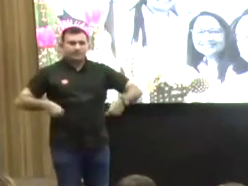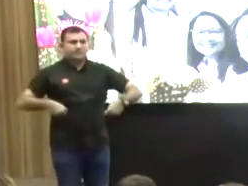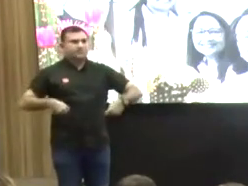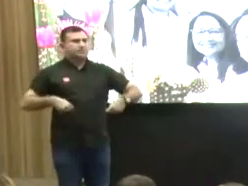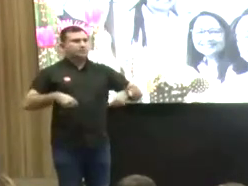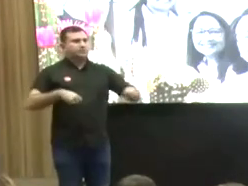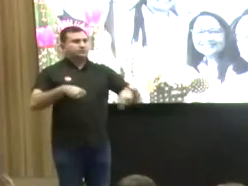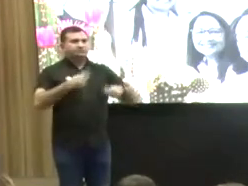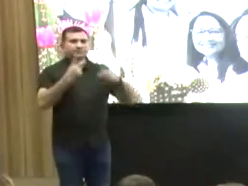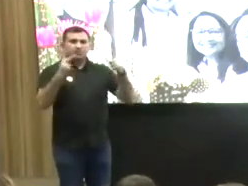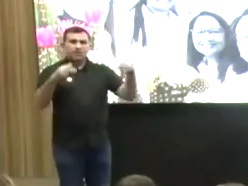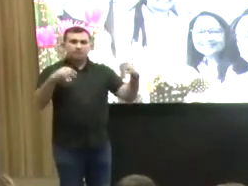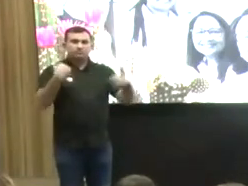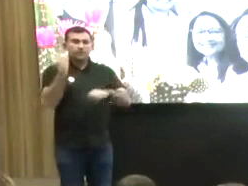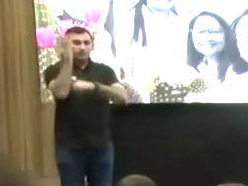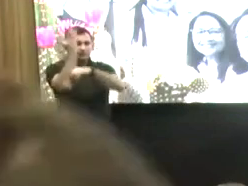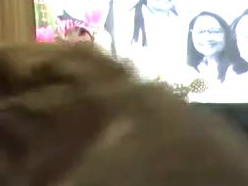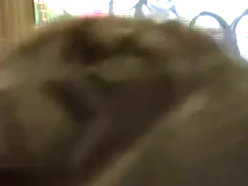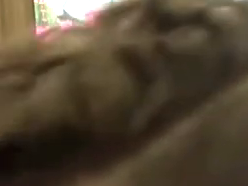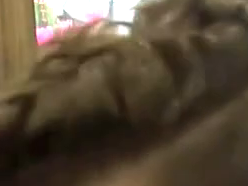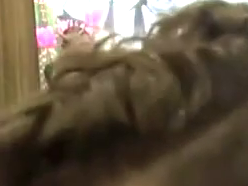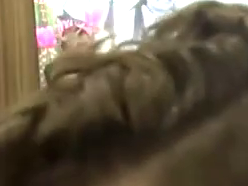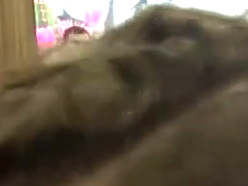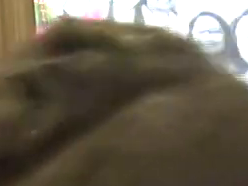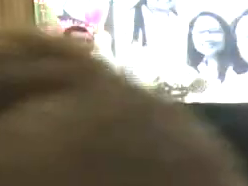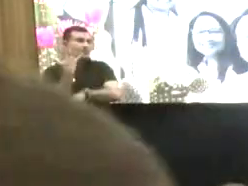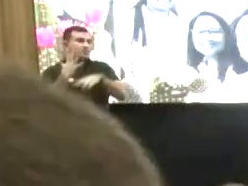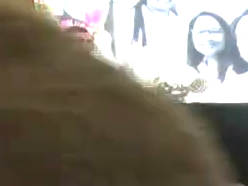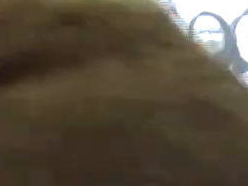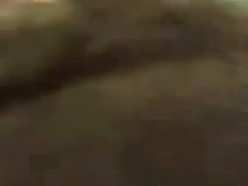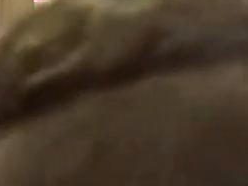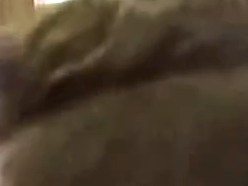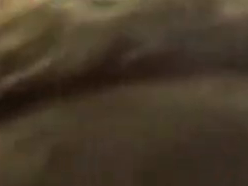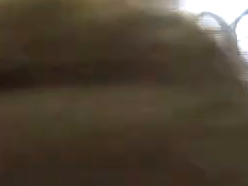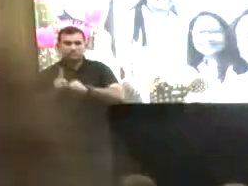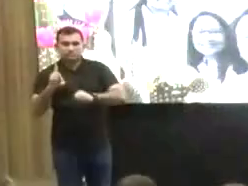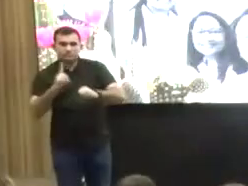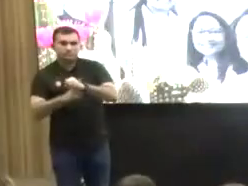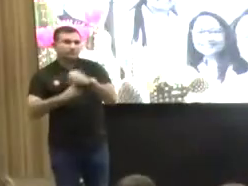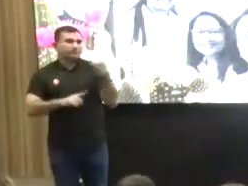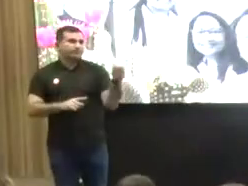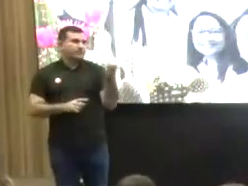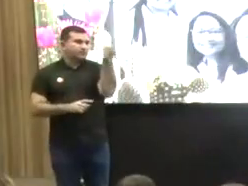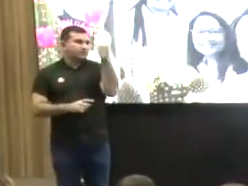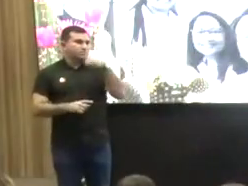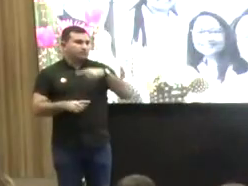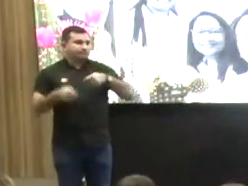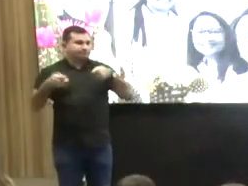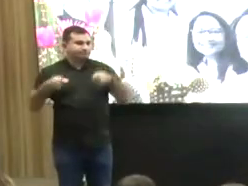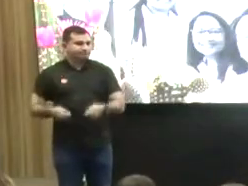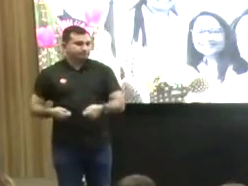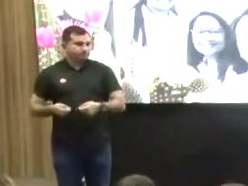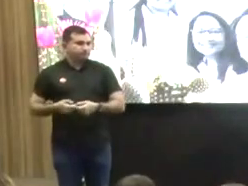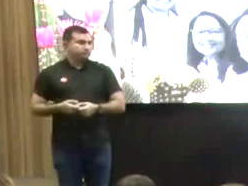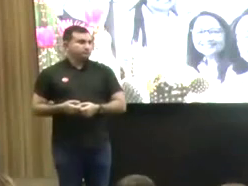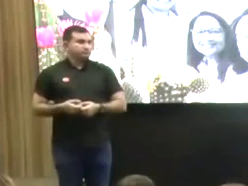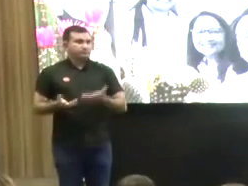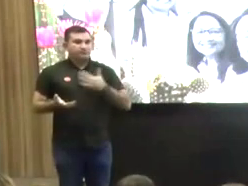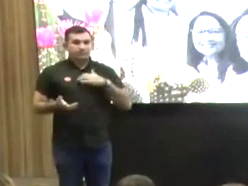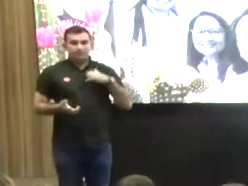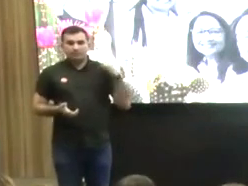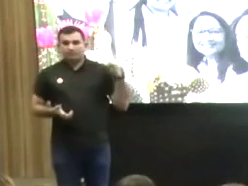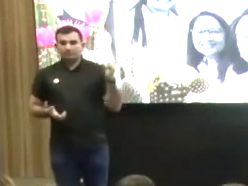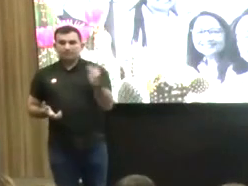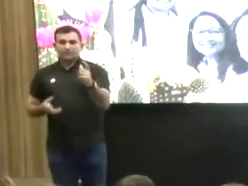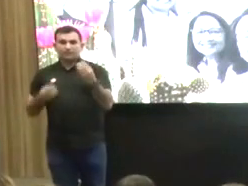enraizar isso na sociedade. Então, a minha palavra, digamos, é